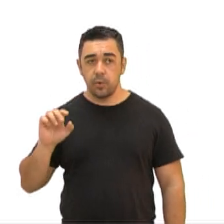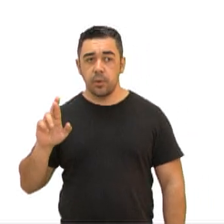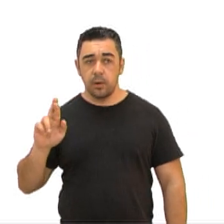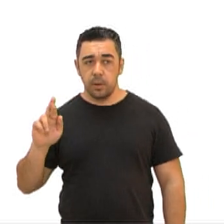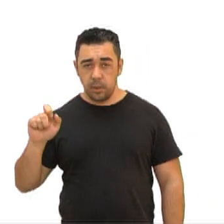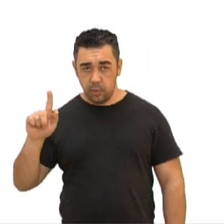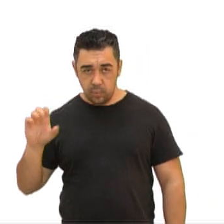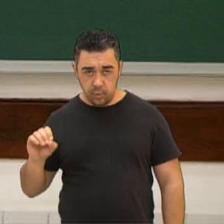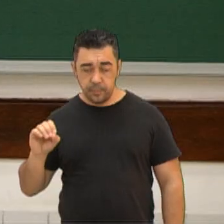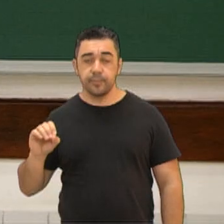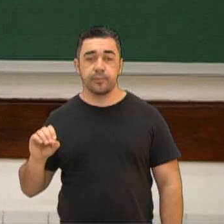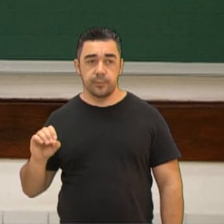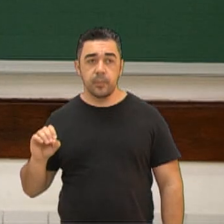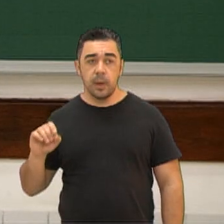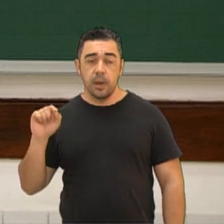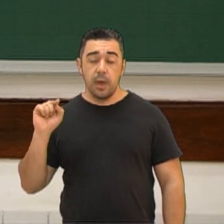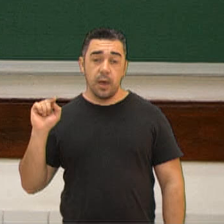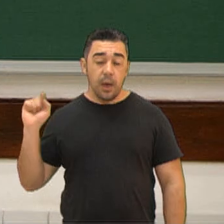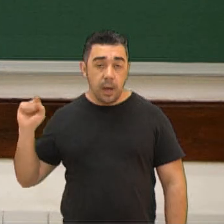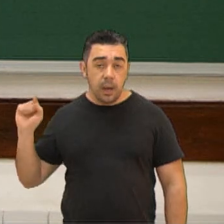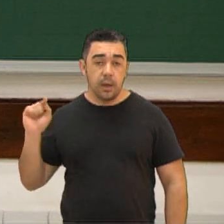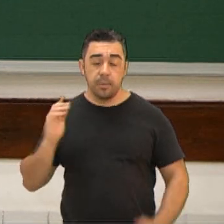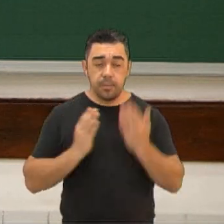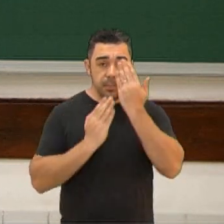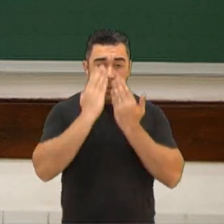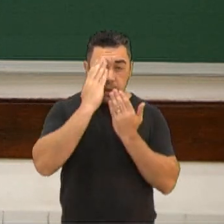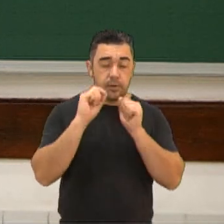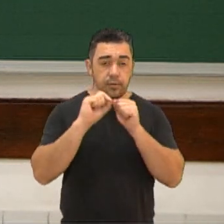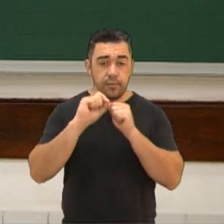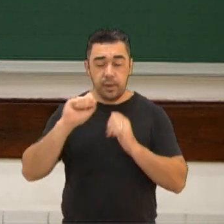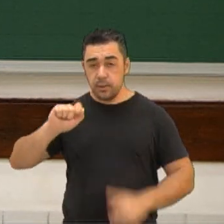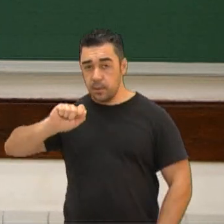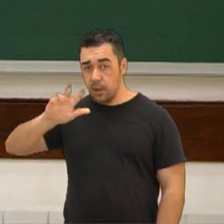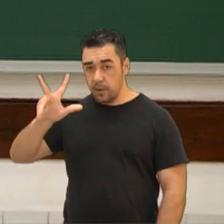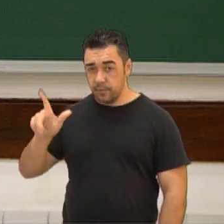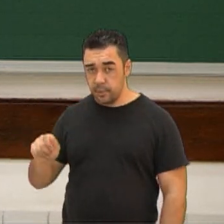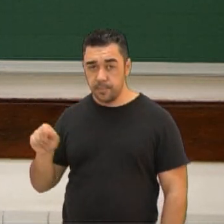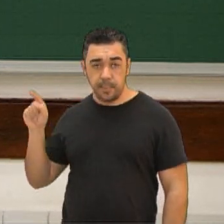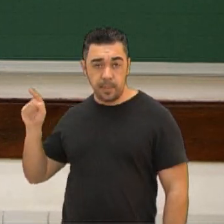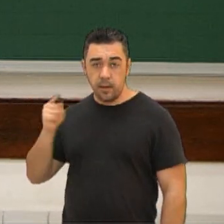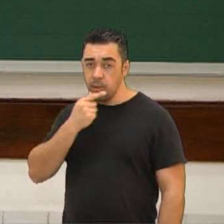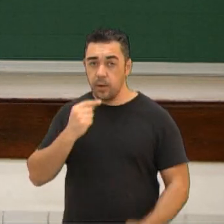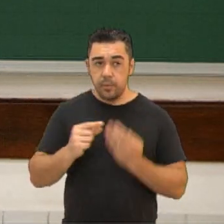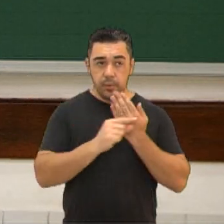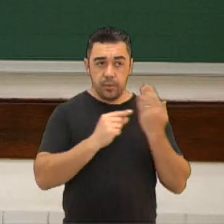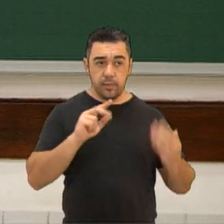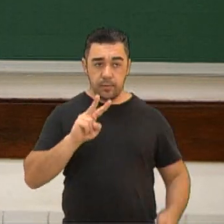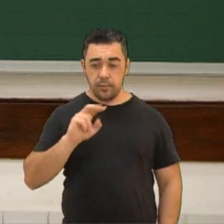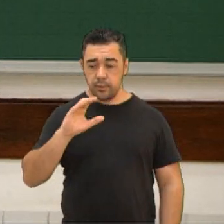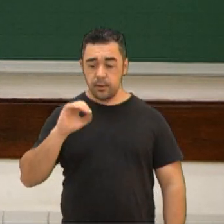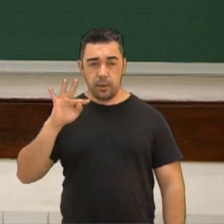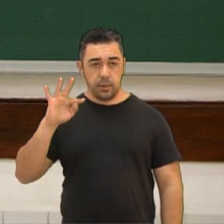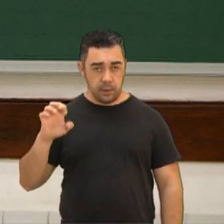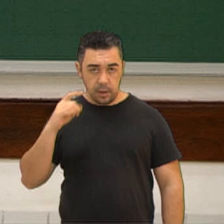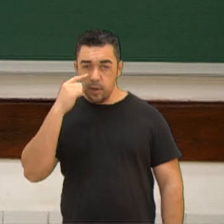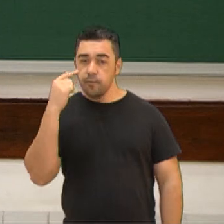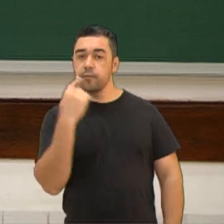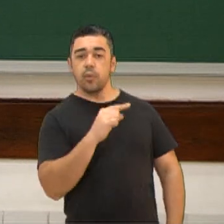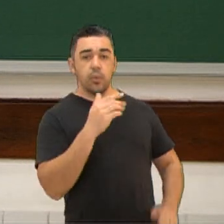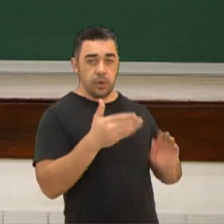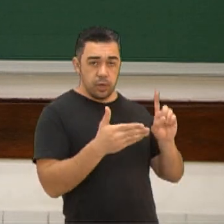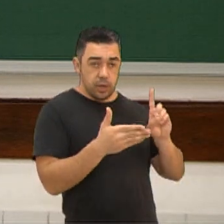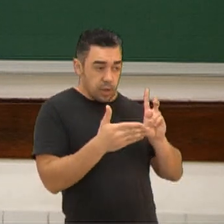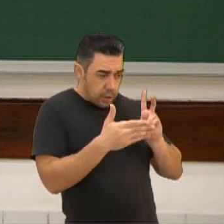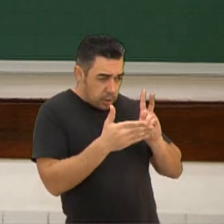o Picasso trabalhou com a arte africana. O Vicente ele viu os índios marahuaras aqui do Brasil e